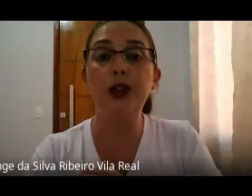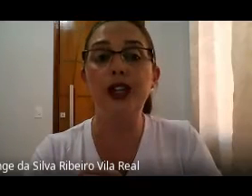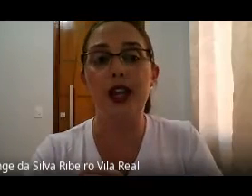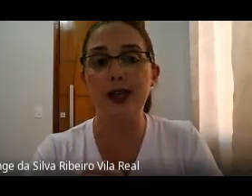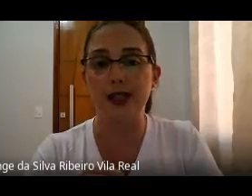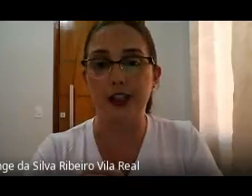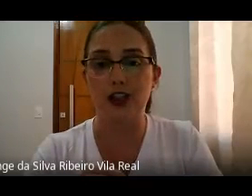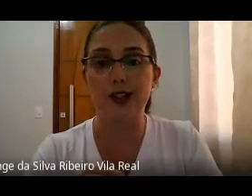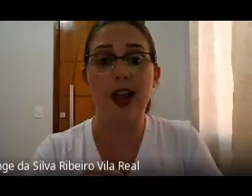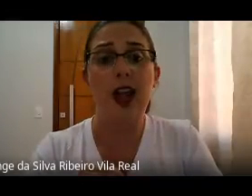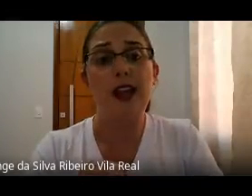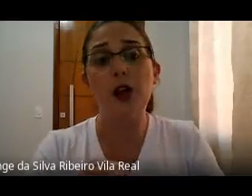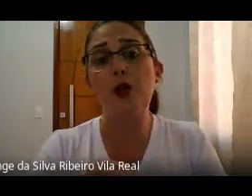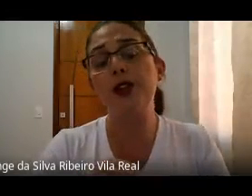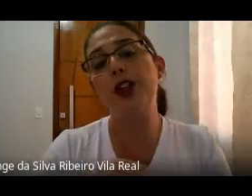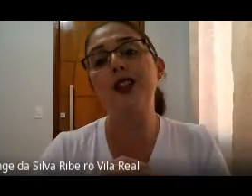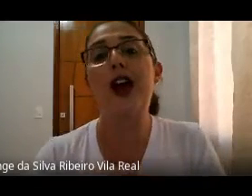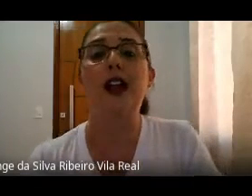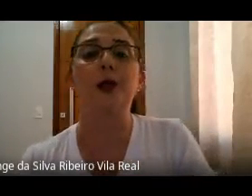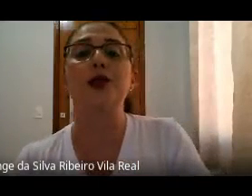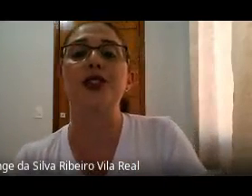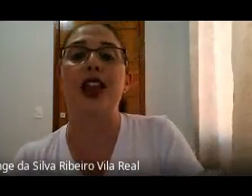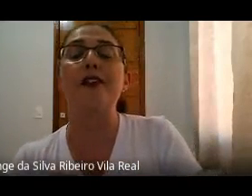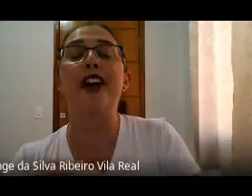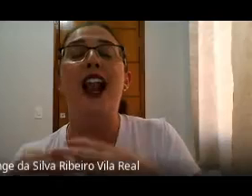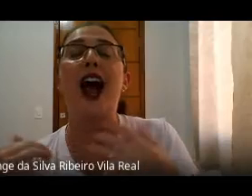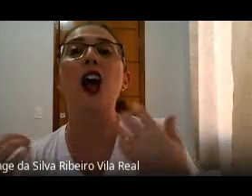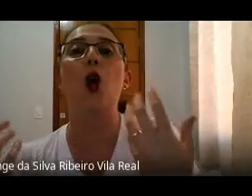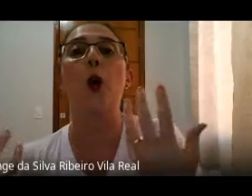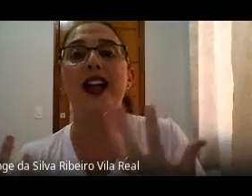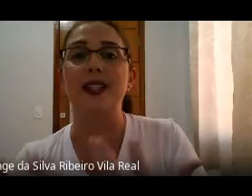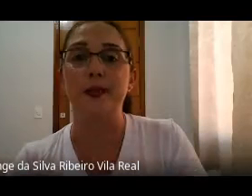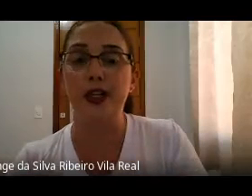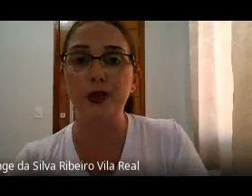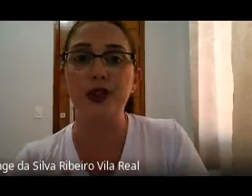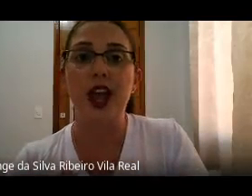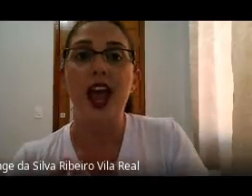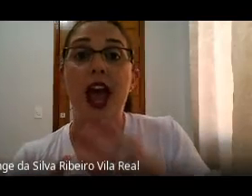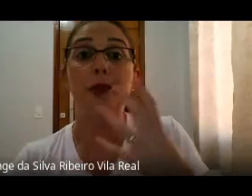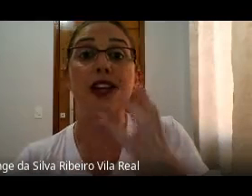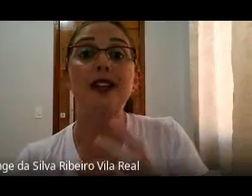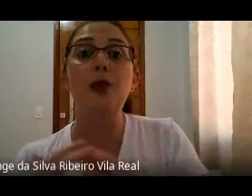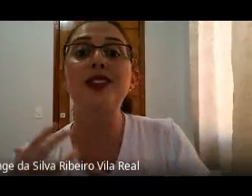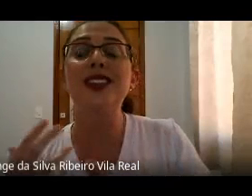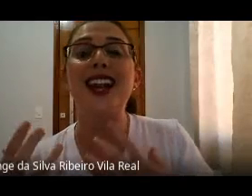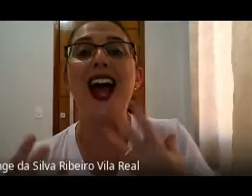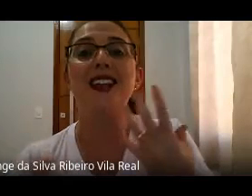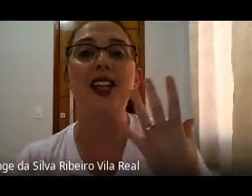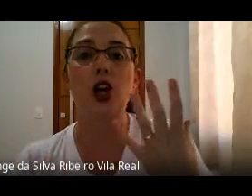características muito interessantes. Então, quando nós falamos, falar com as mãos, é porque